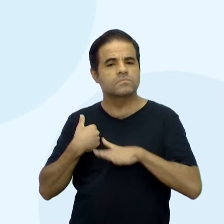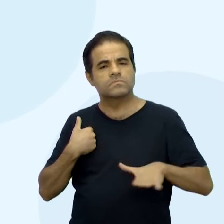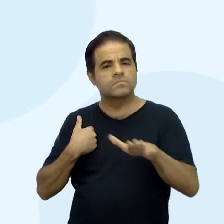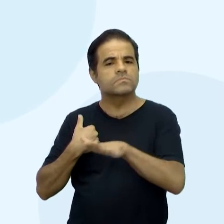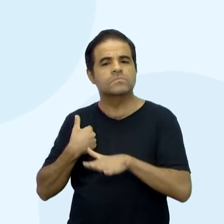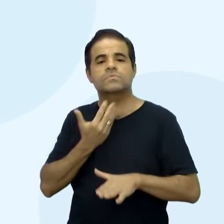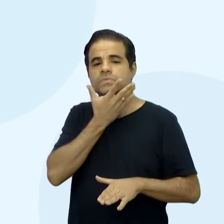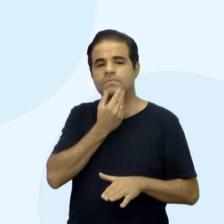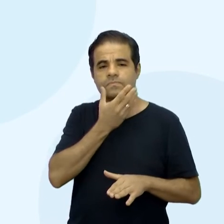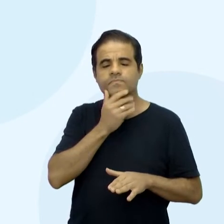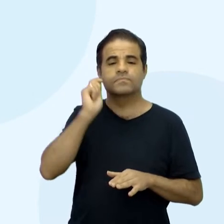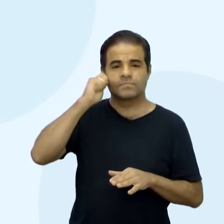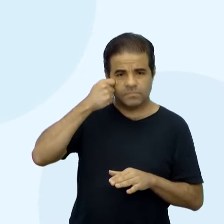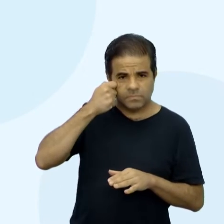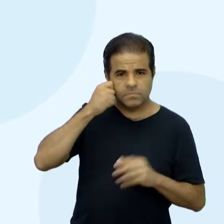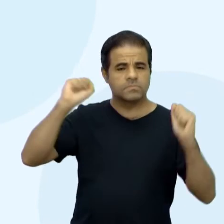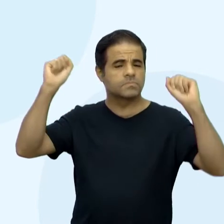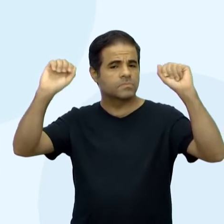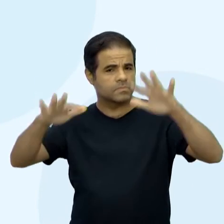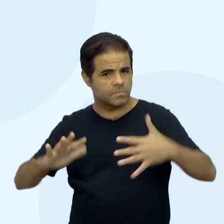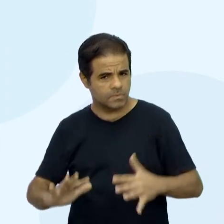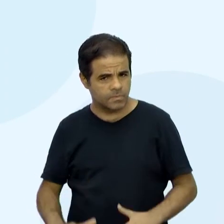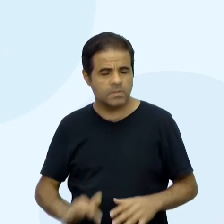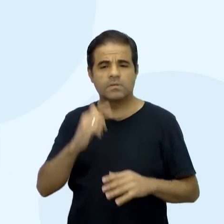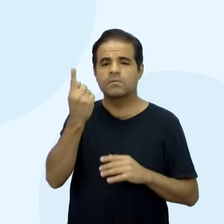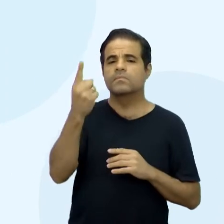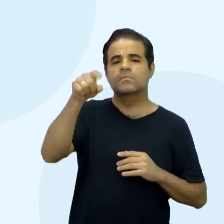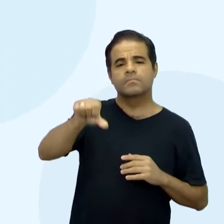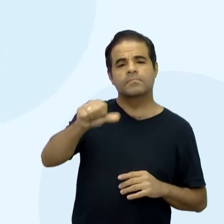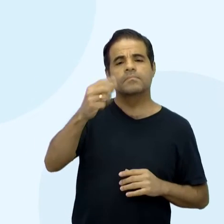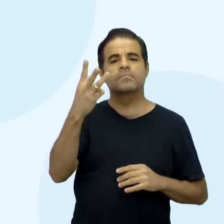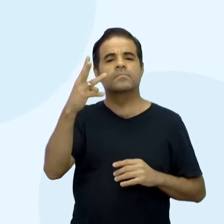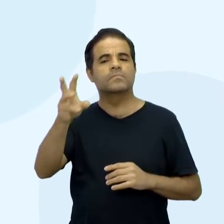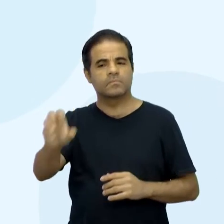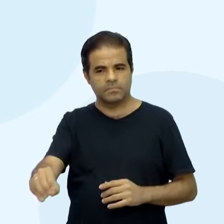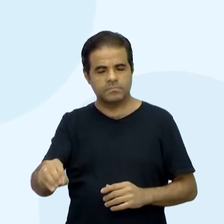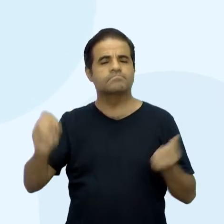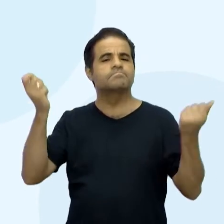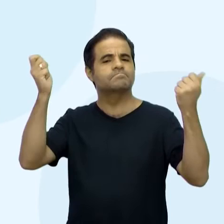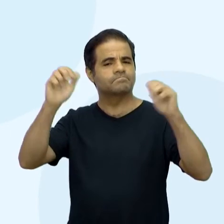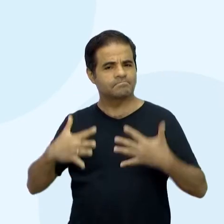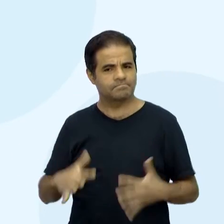Senhora do Rosário dos Homens Pretos, que foi demolido aí em